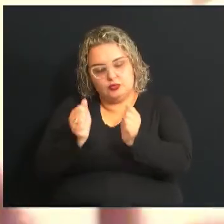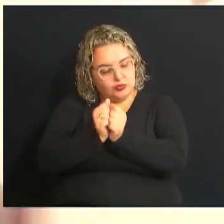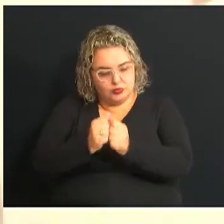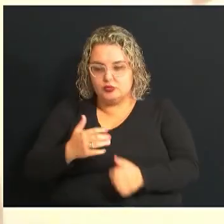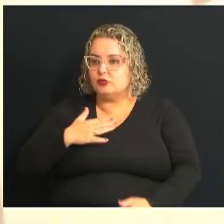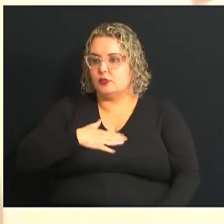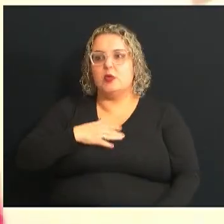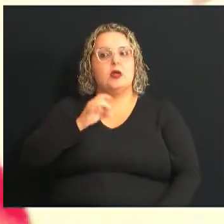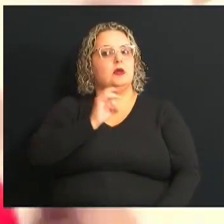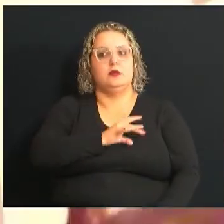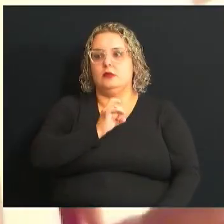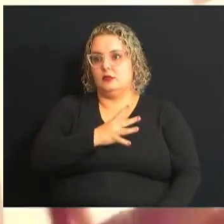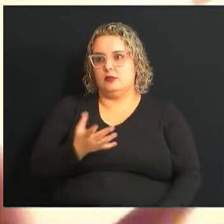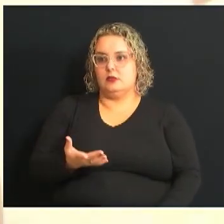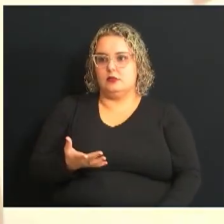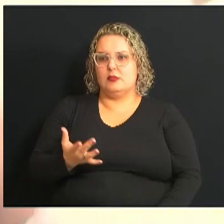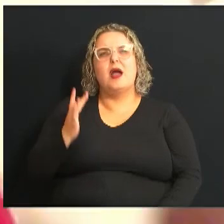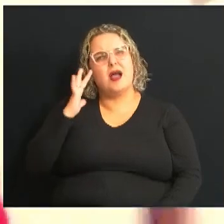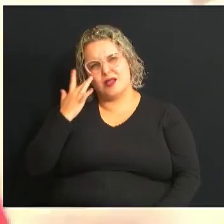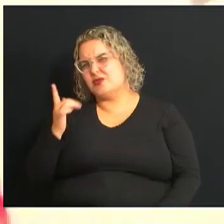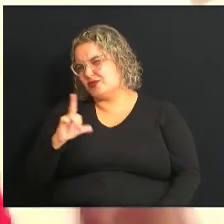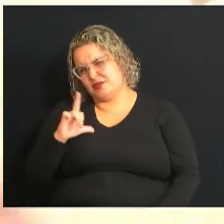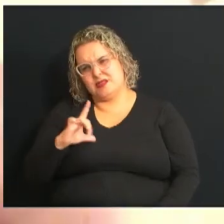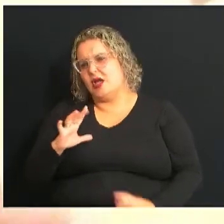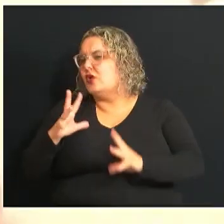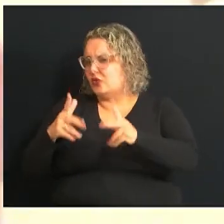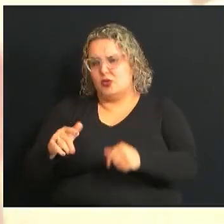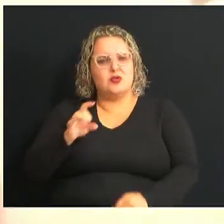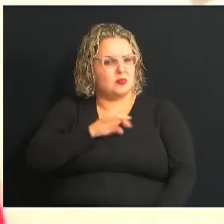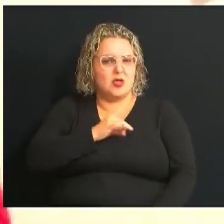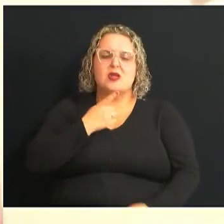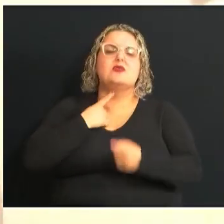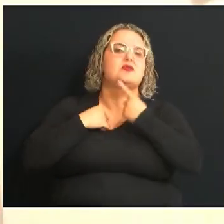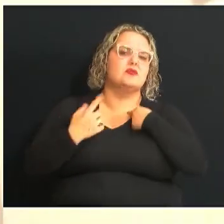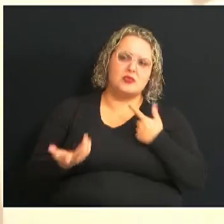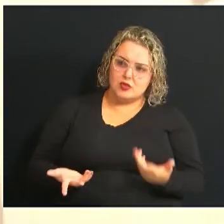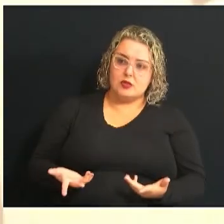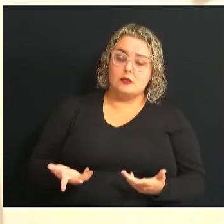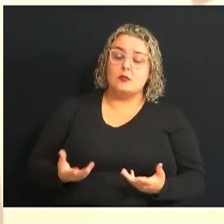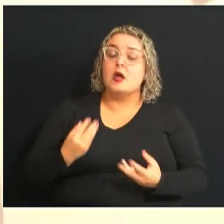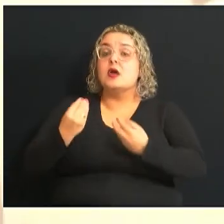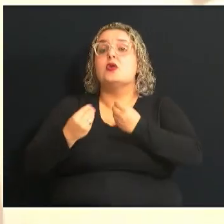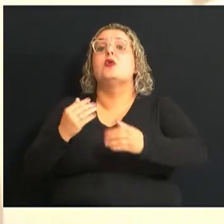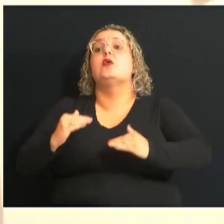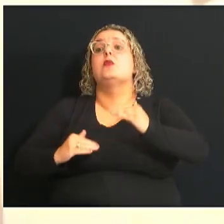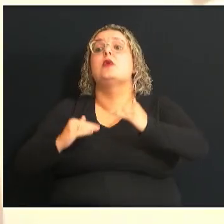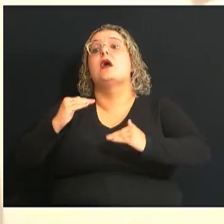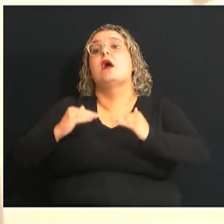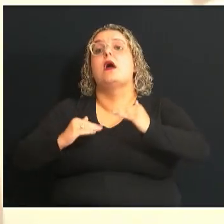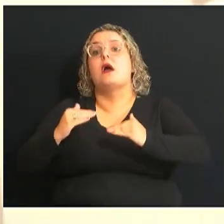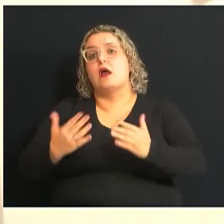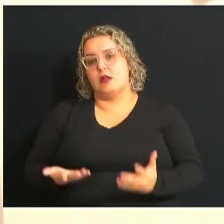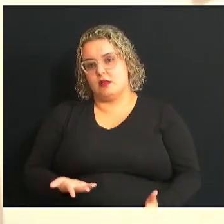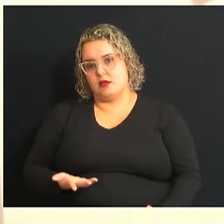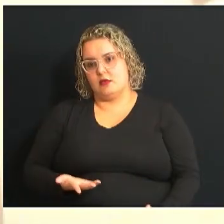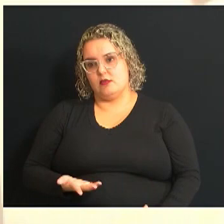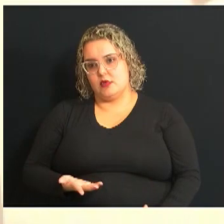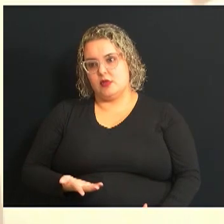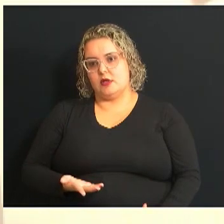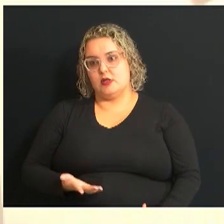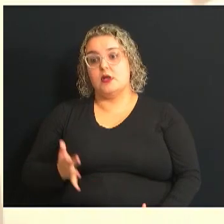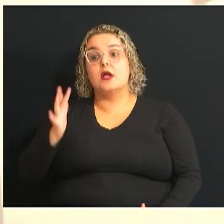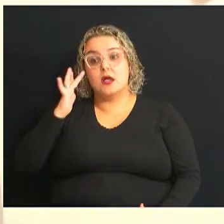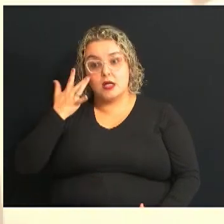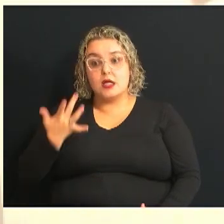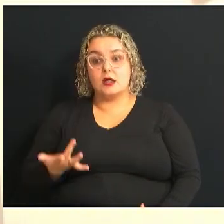medo, acho que ainda tenho, né? Todos temos medos e vontades e desejos, mas como é que a gente equilibra isso? E eu acho que